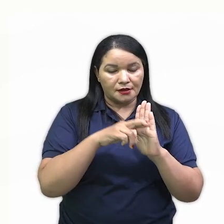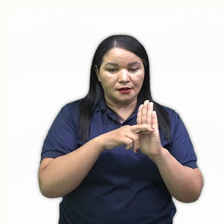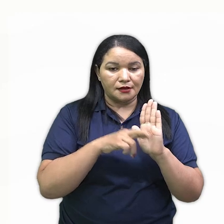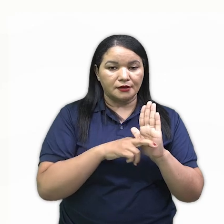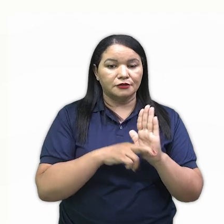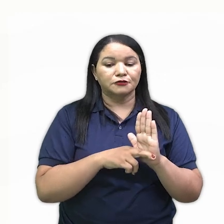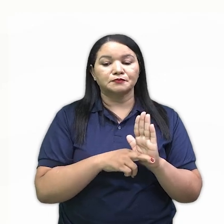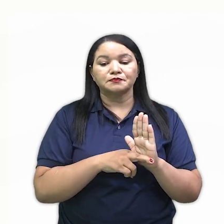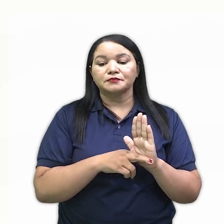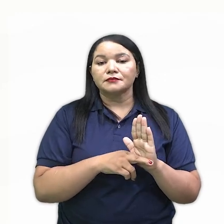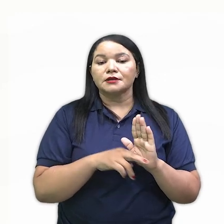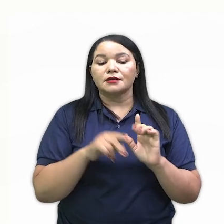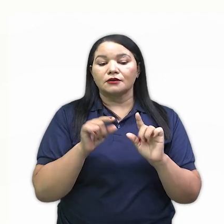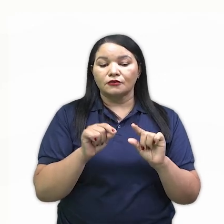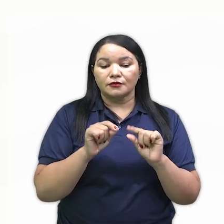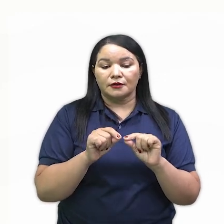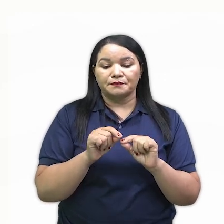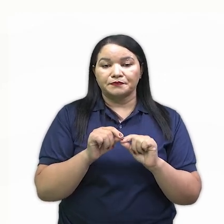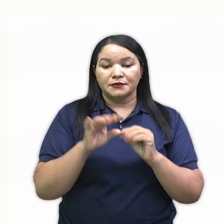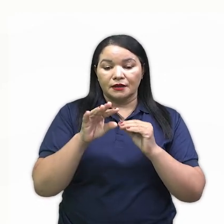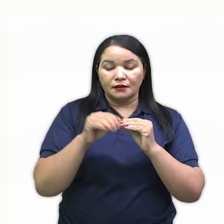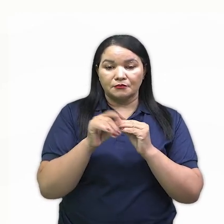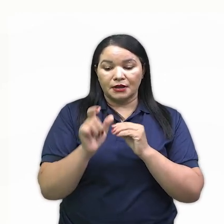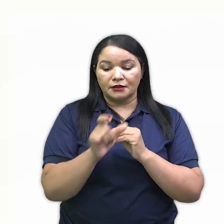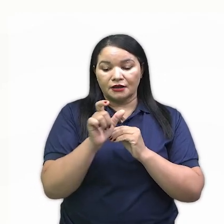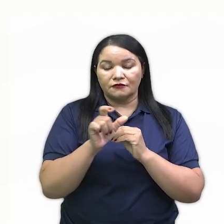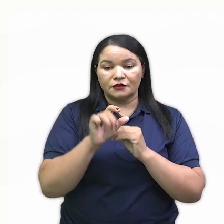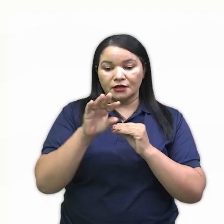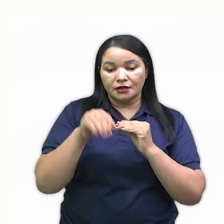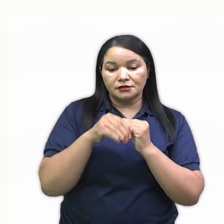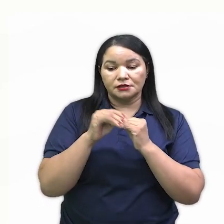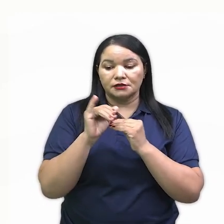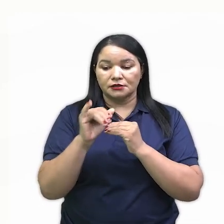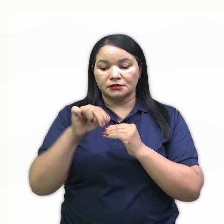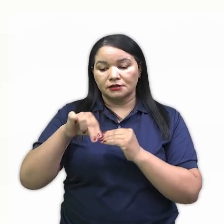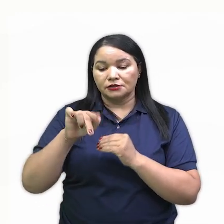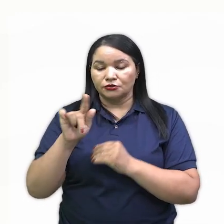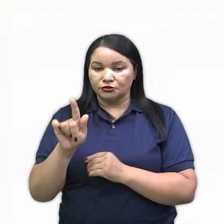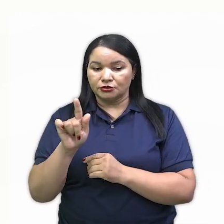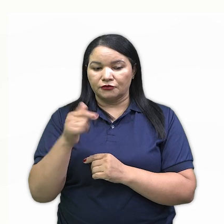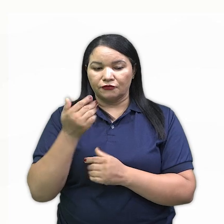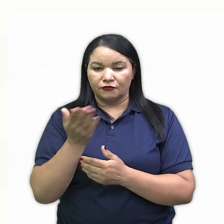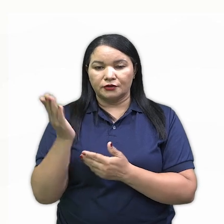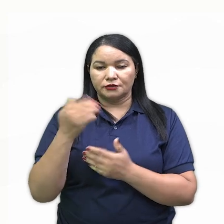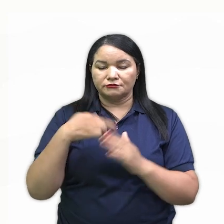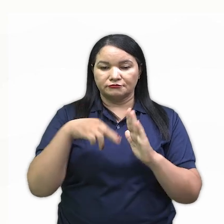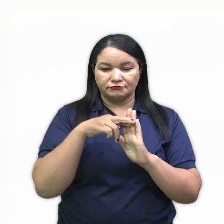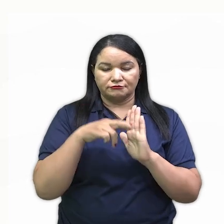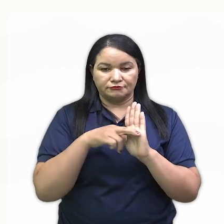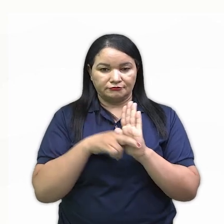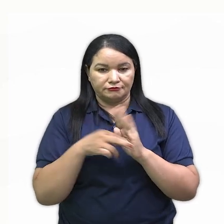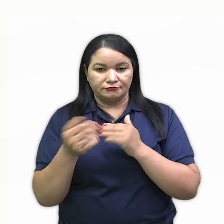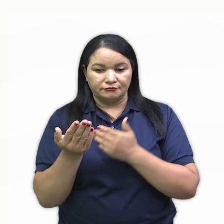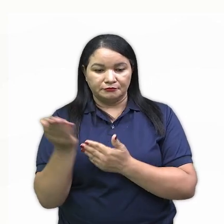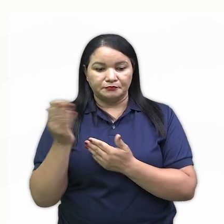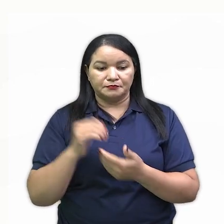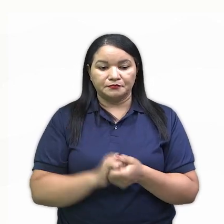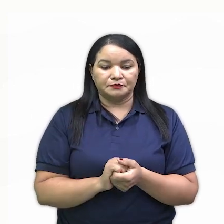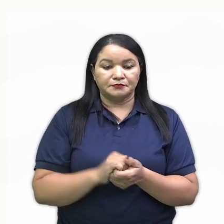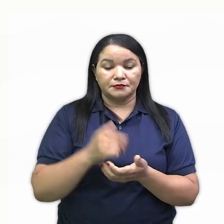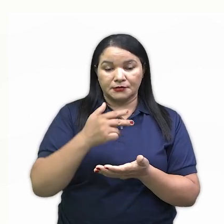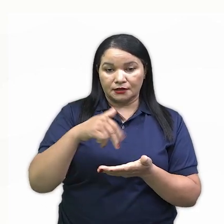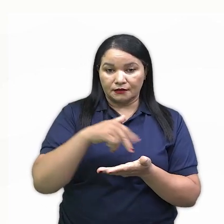esse ing, né? Então, são essas regras aqui que vocês estão vendo.